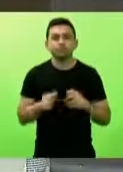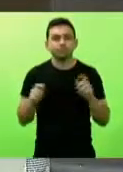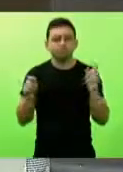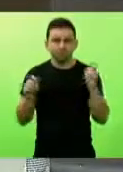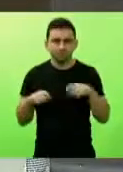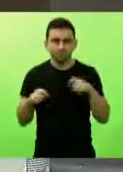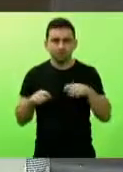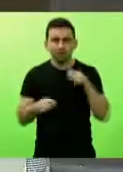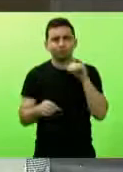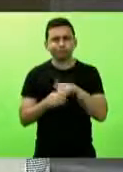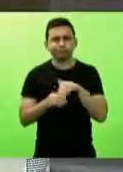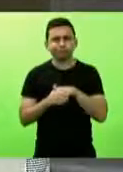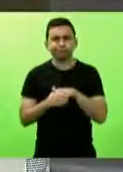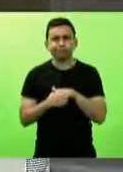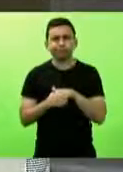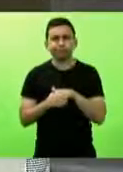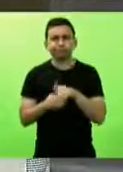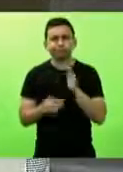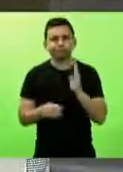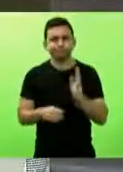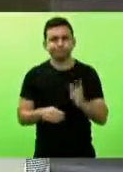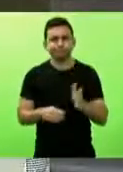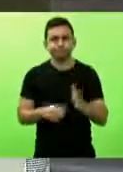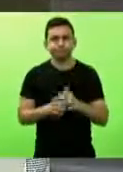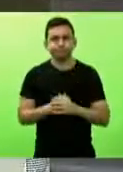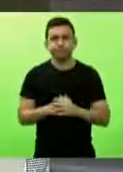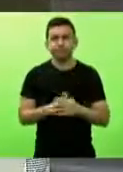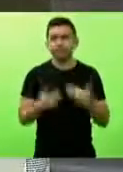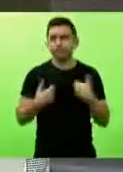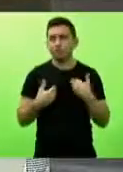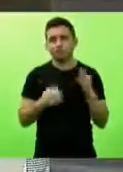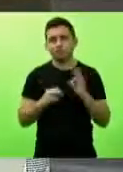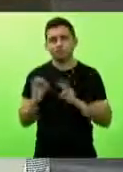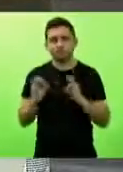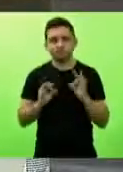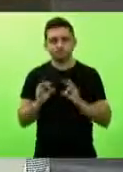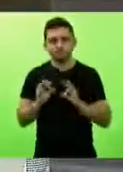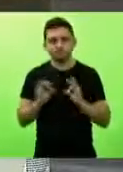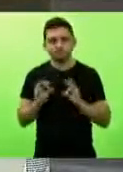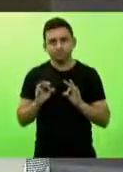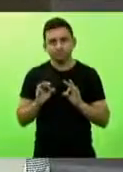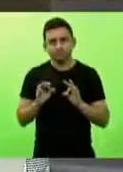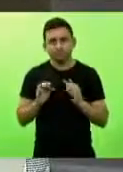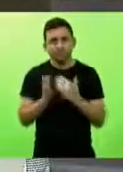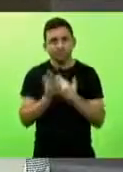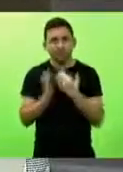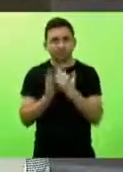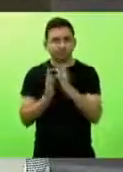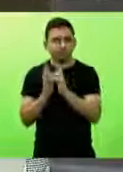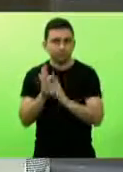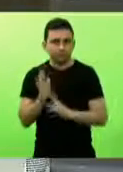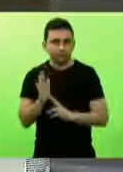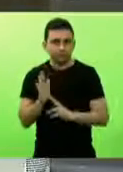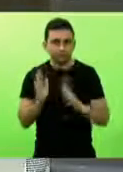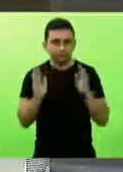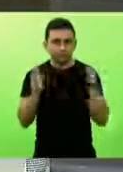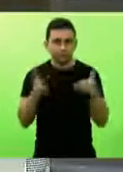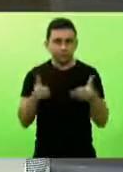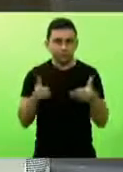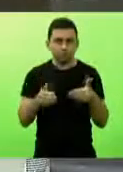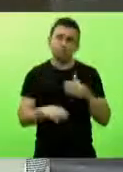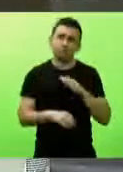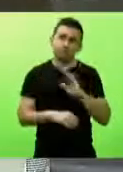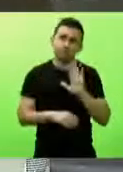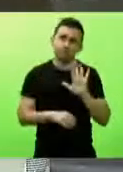emitirmos o nosso voto. Como eu não preparei nenhum relatório específico,